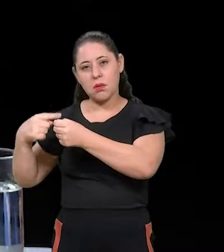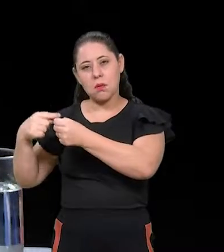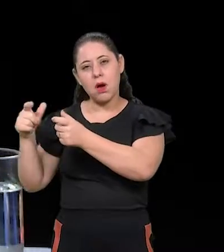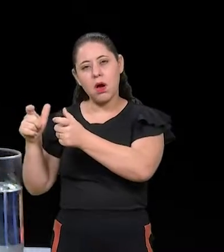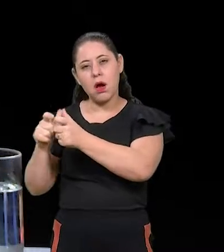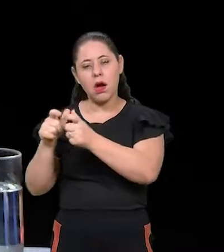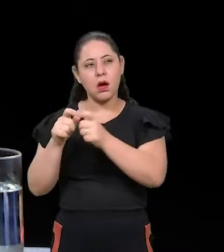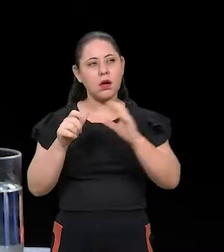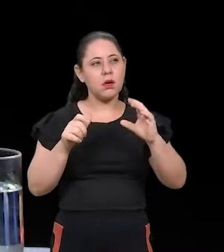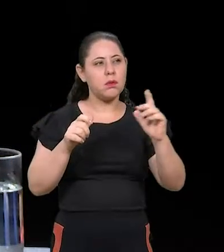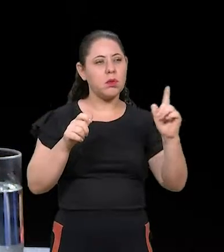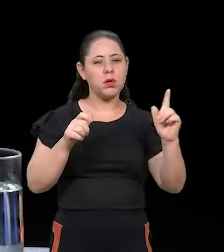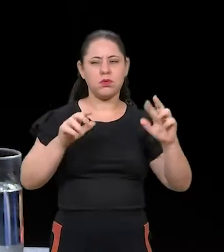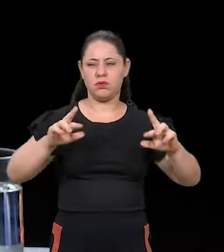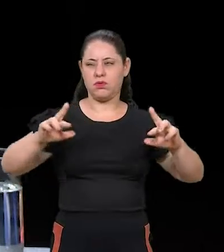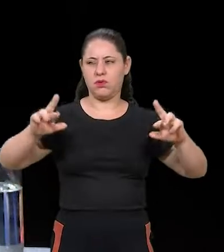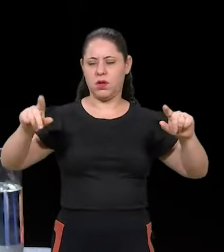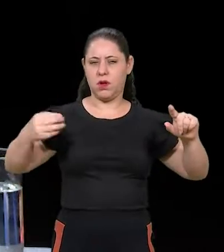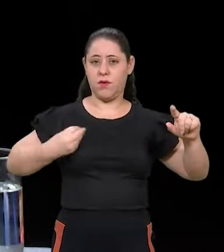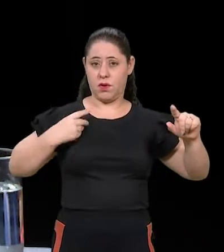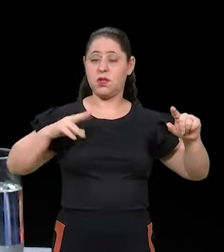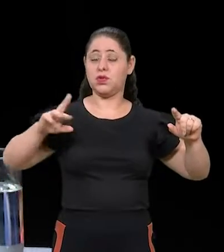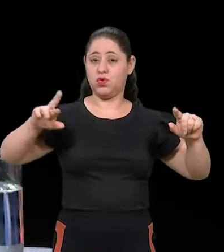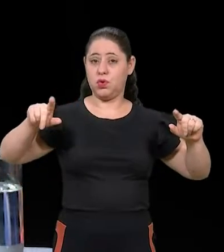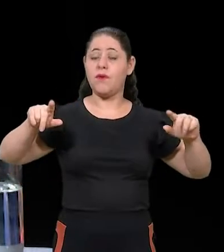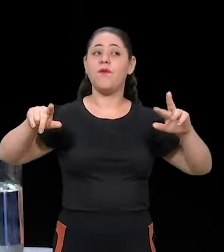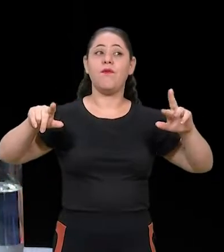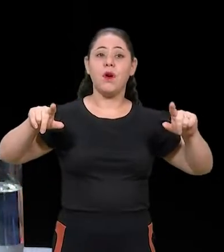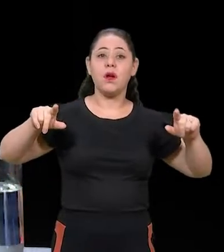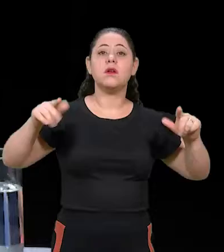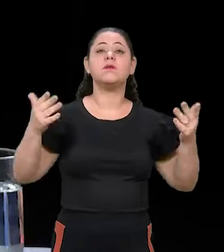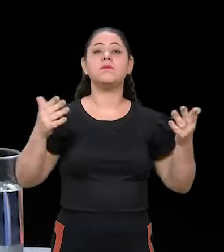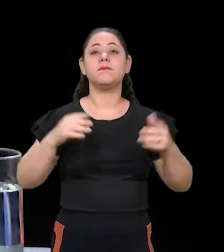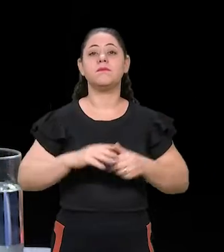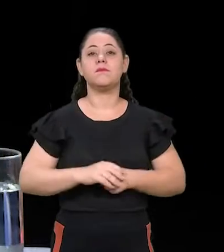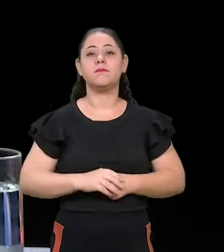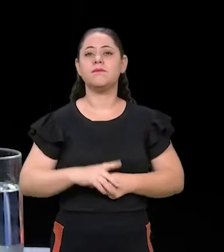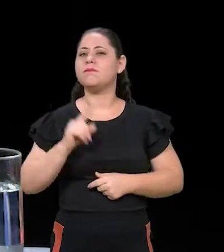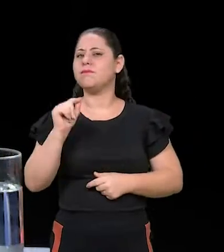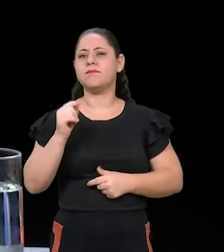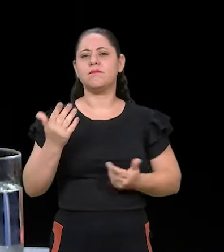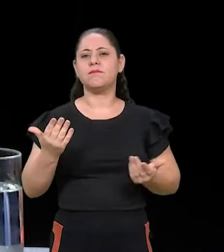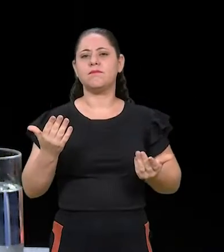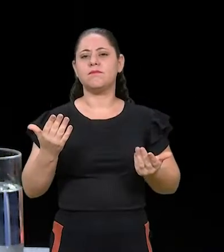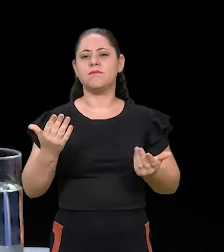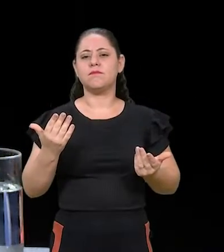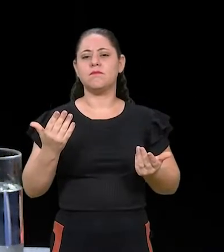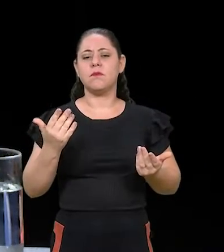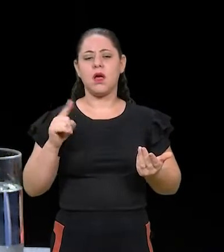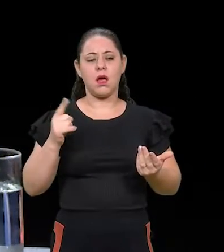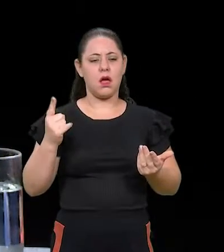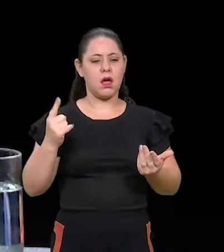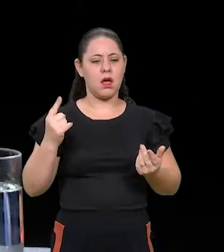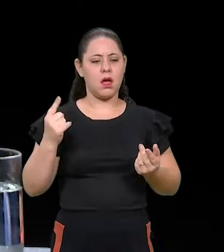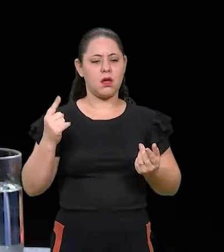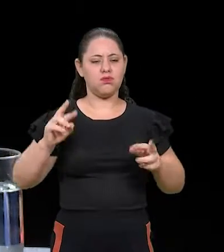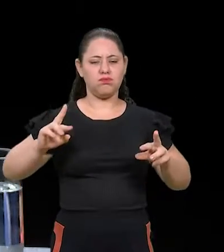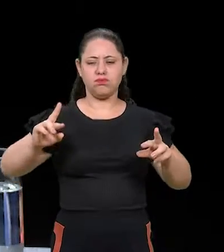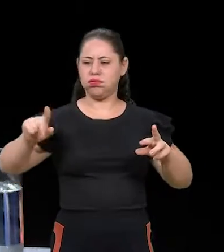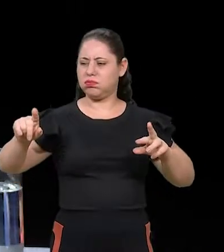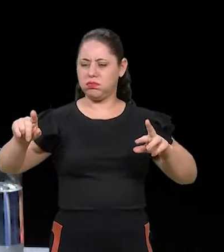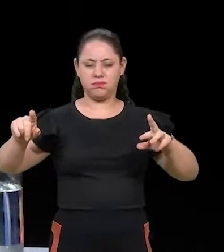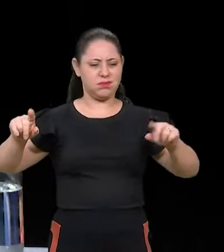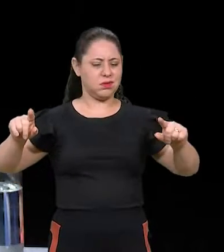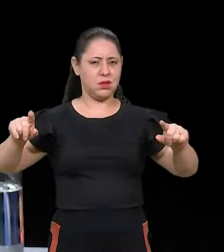interior em relação a Campo Grande, que é diferente, a vida realmente as demandas são outras. E o que seria tão